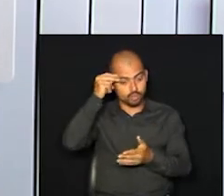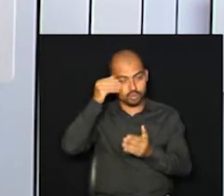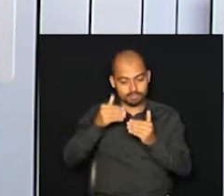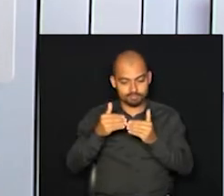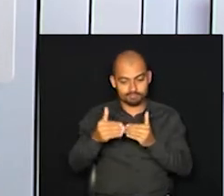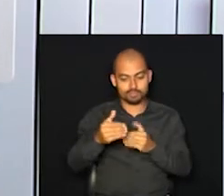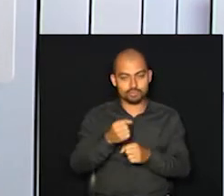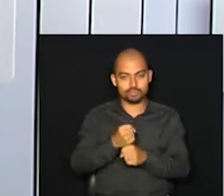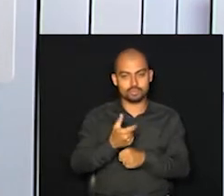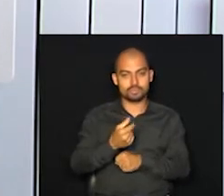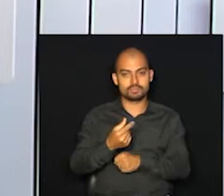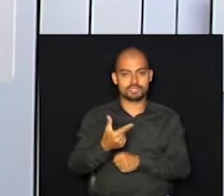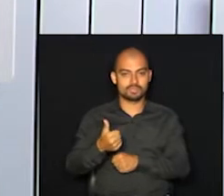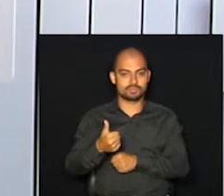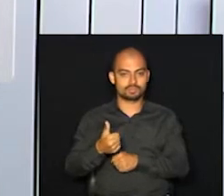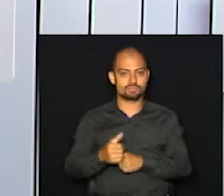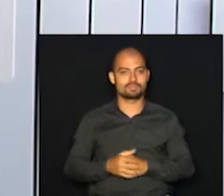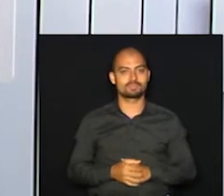de